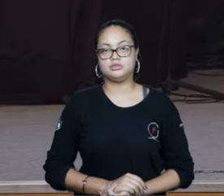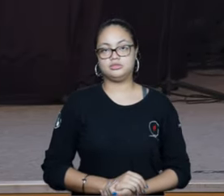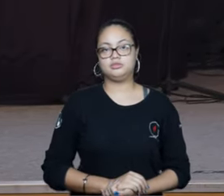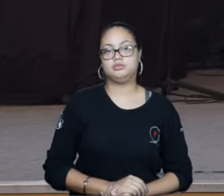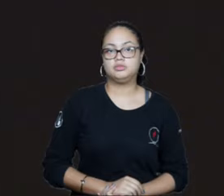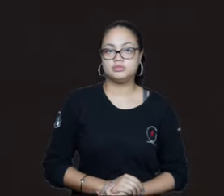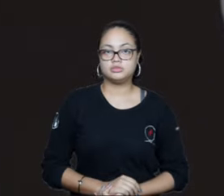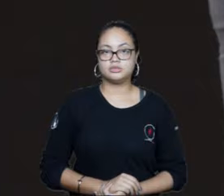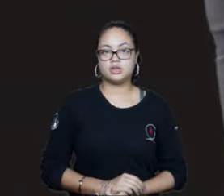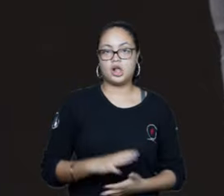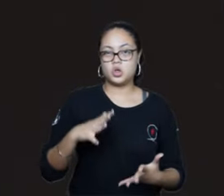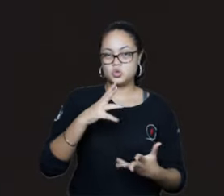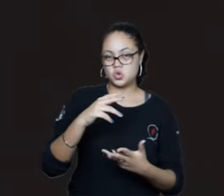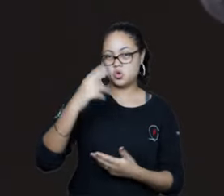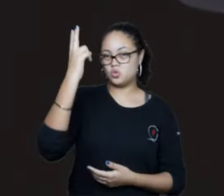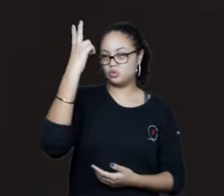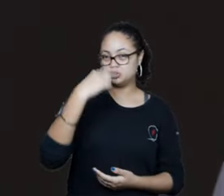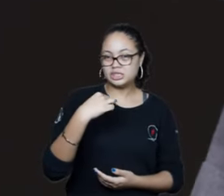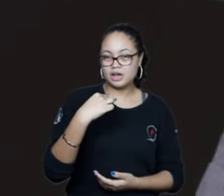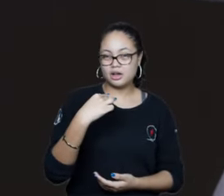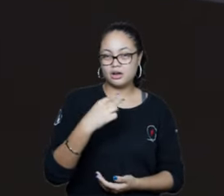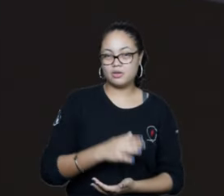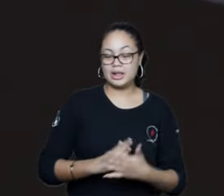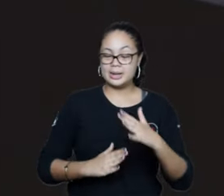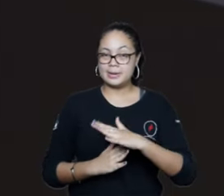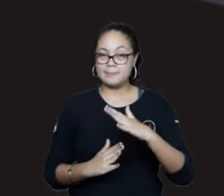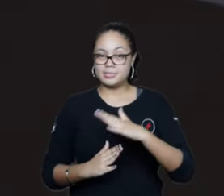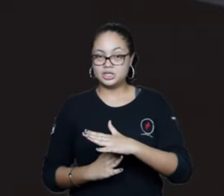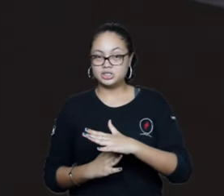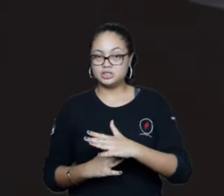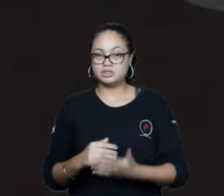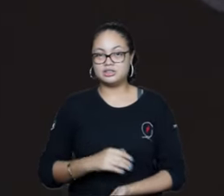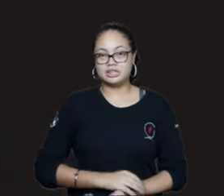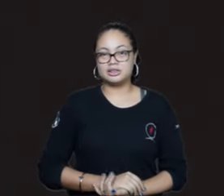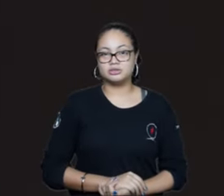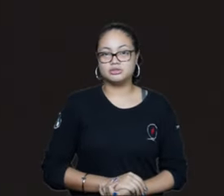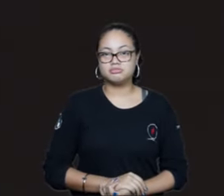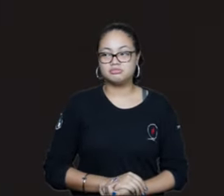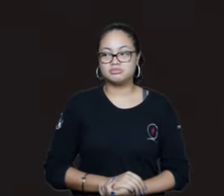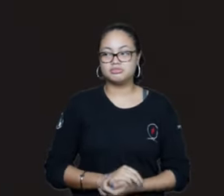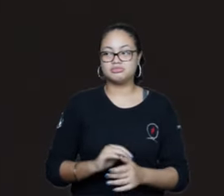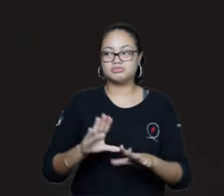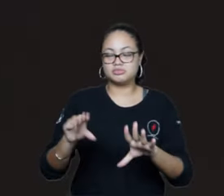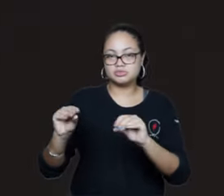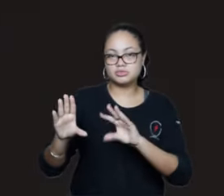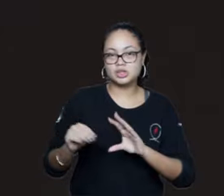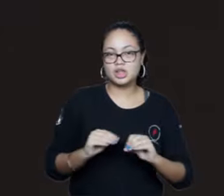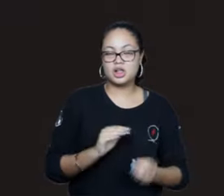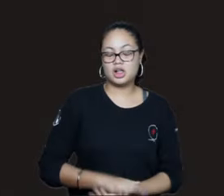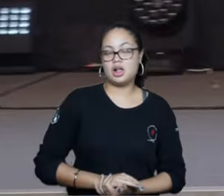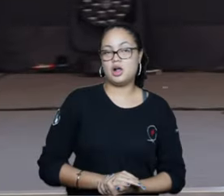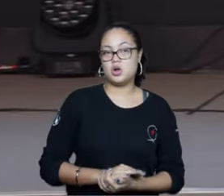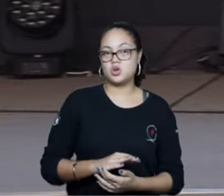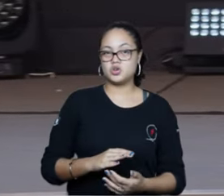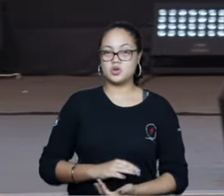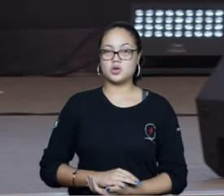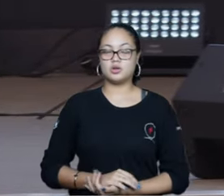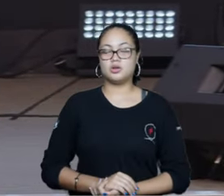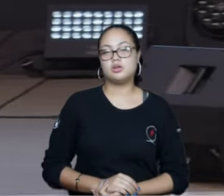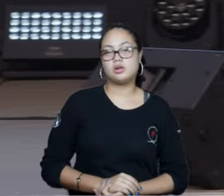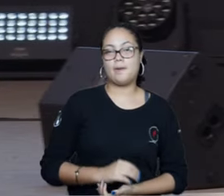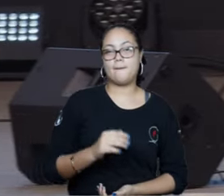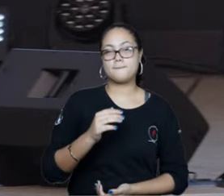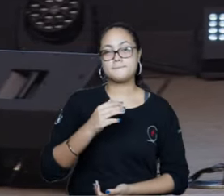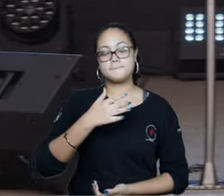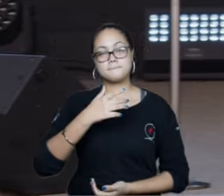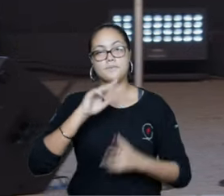o mundo de um cego é determinado pelo limite do seu tato o mundo de um homem Ignorante é determinado pelo limite do